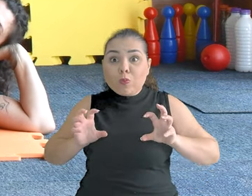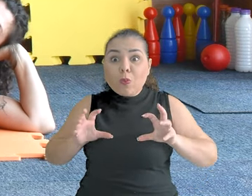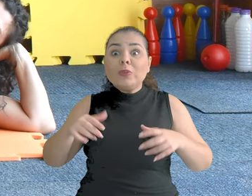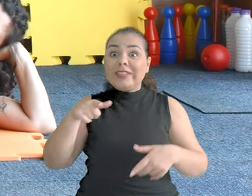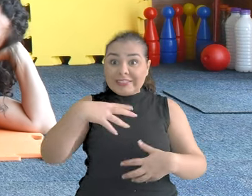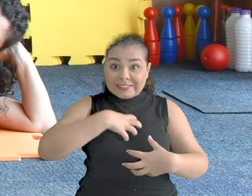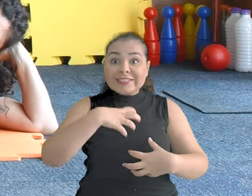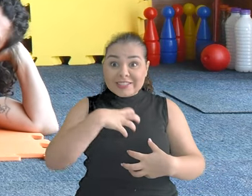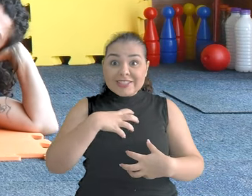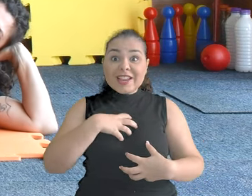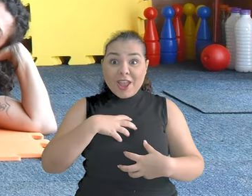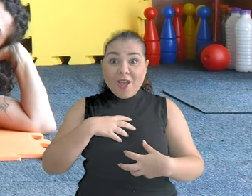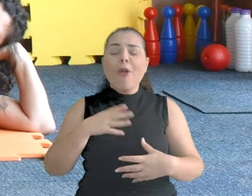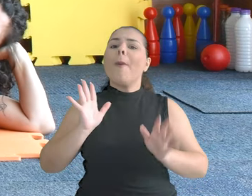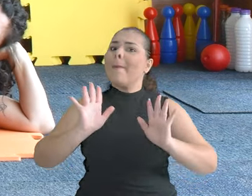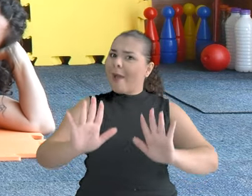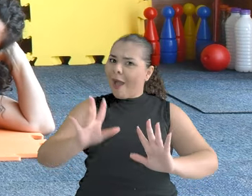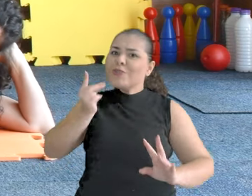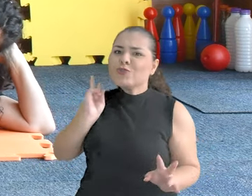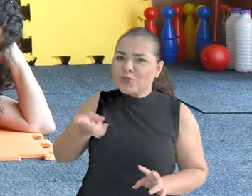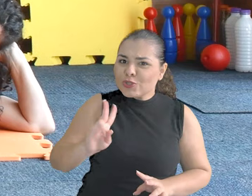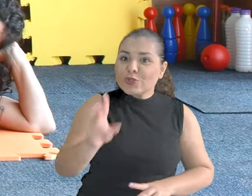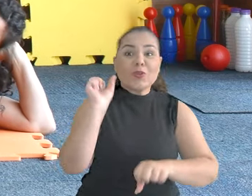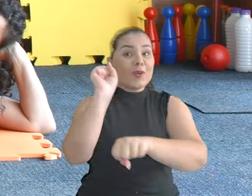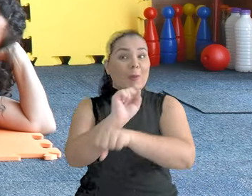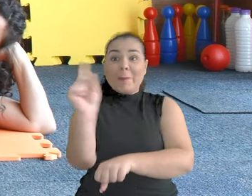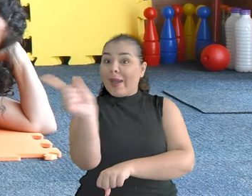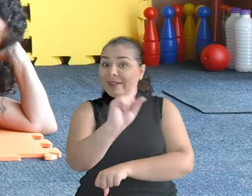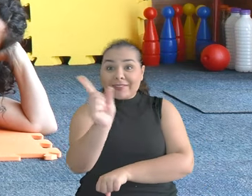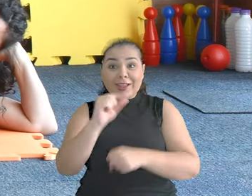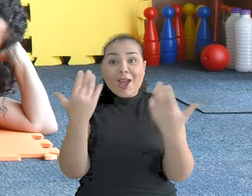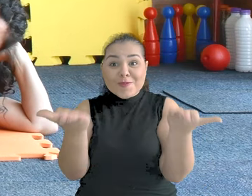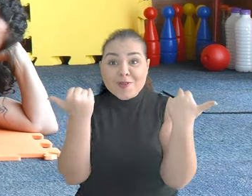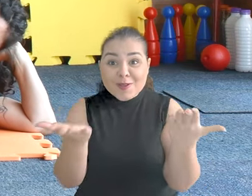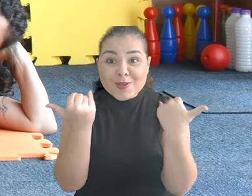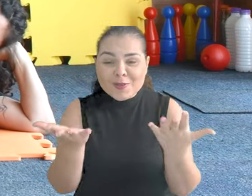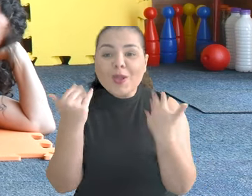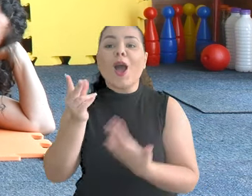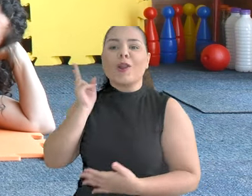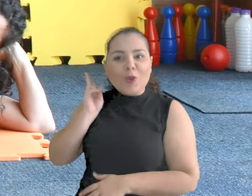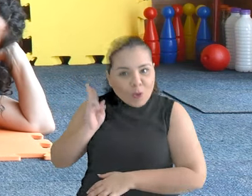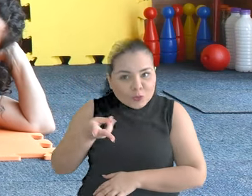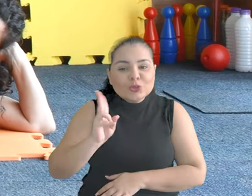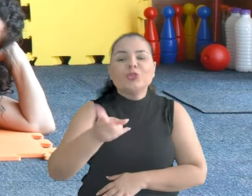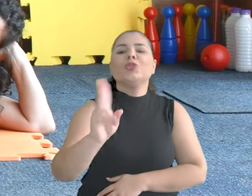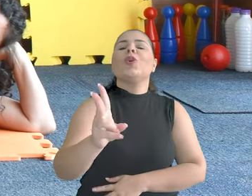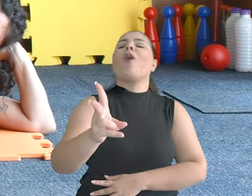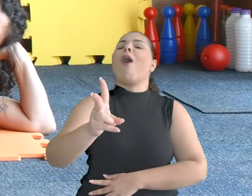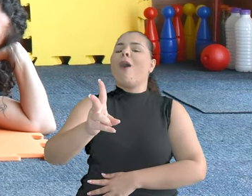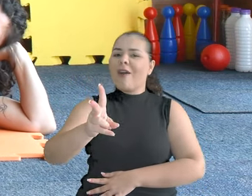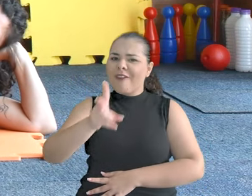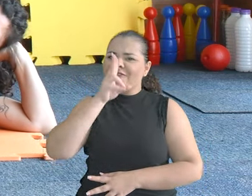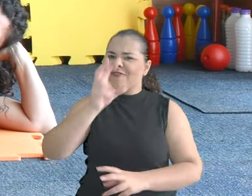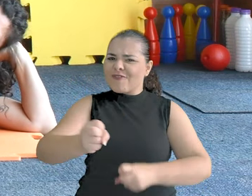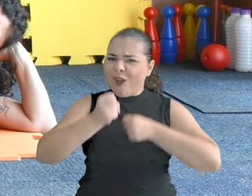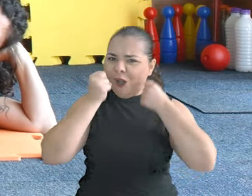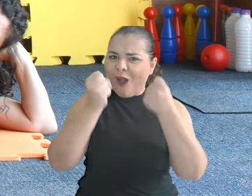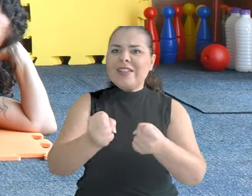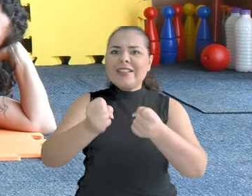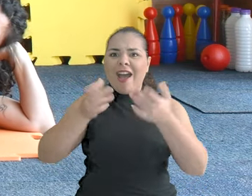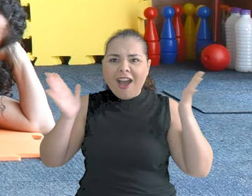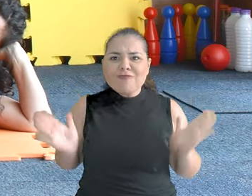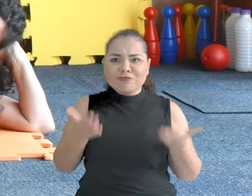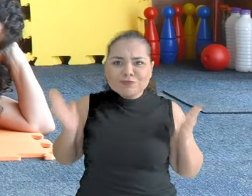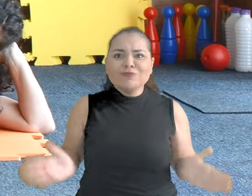tá queimando Continua não pára agora não bora bora bora brilhar vai